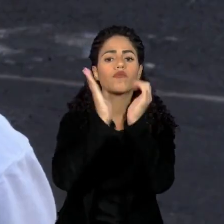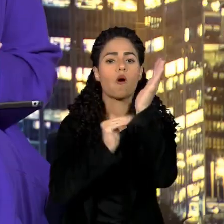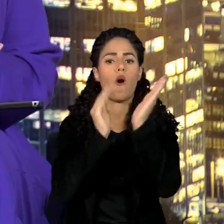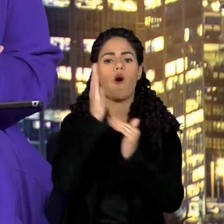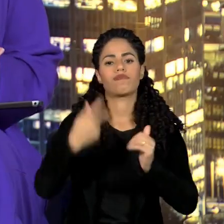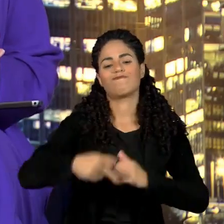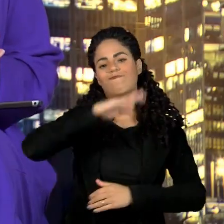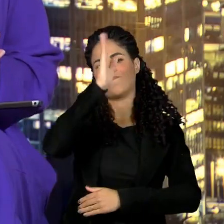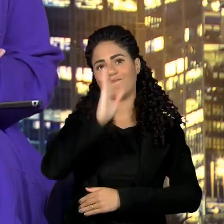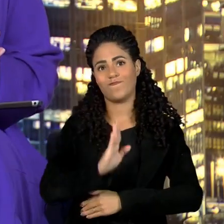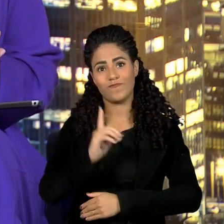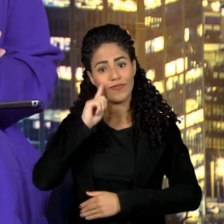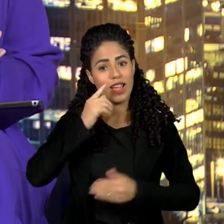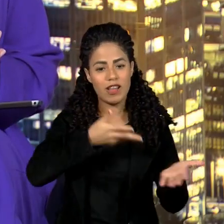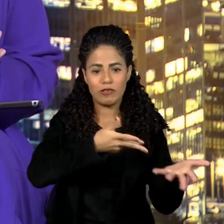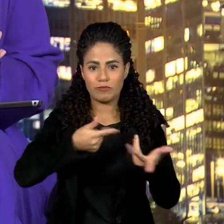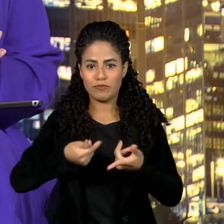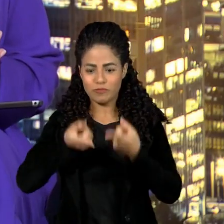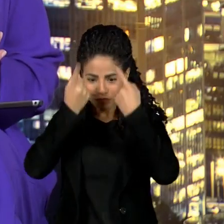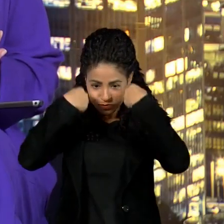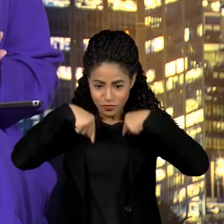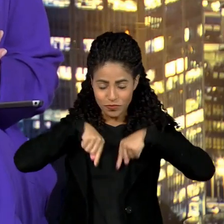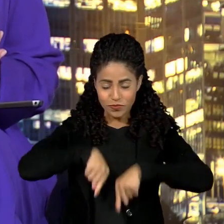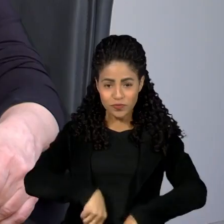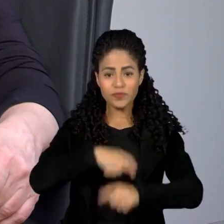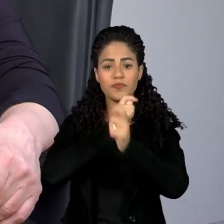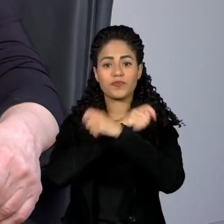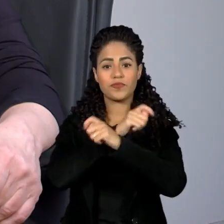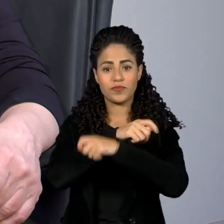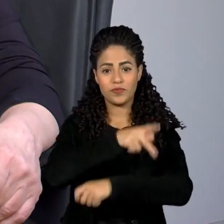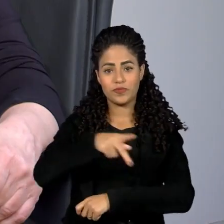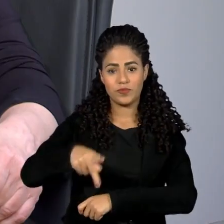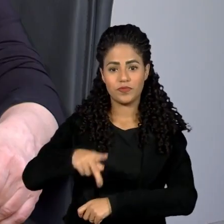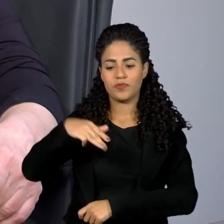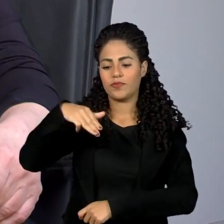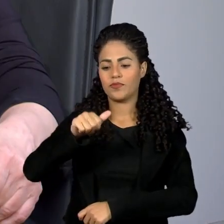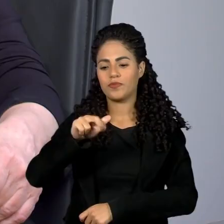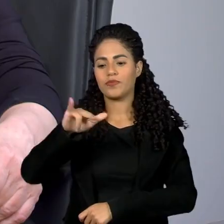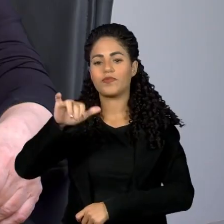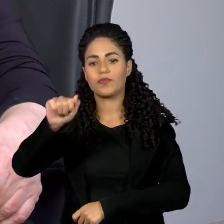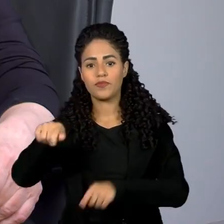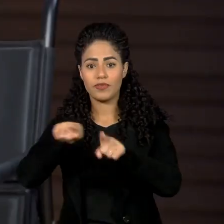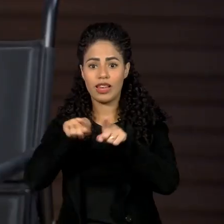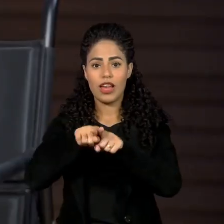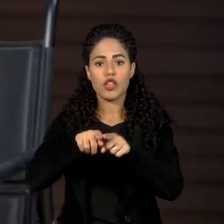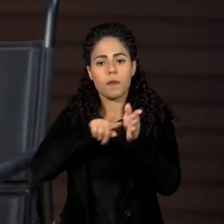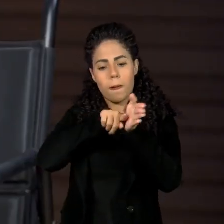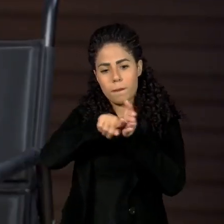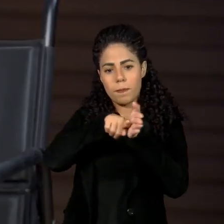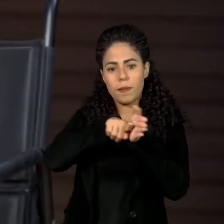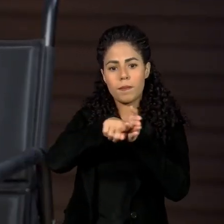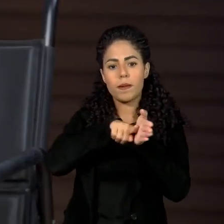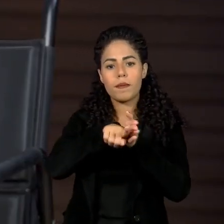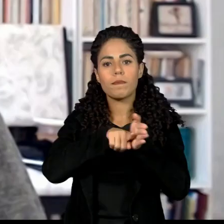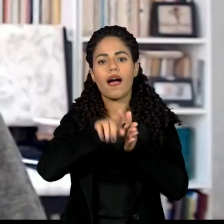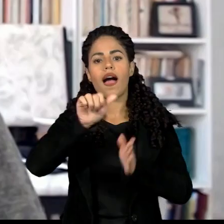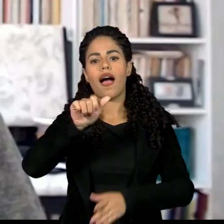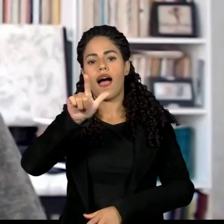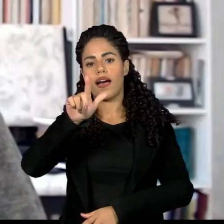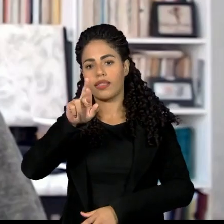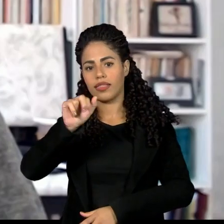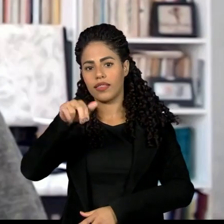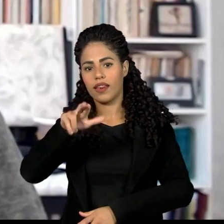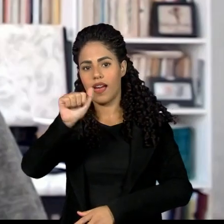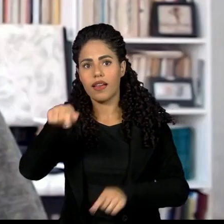brasileiro. Recebemos a antropóloga e professora da PUC São Paulo, Maria Celeste Mira, a historiadora Adriana Salai e o jornalista e pesquisador